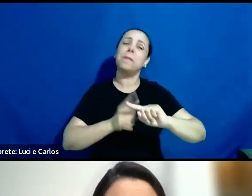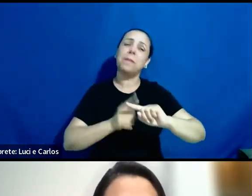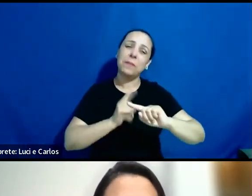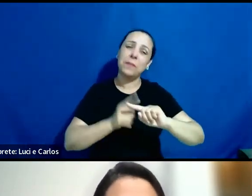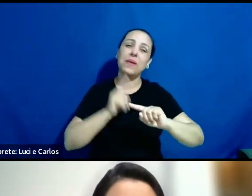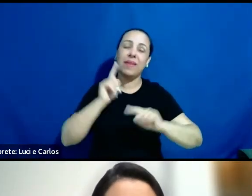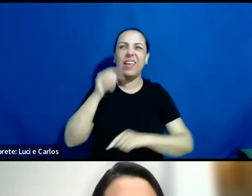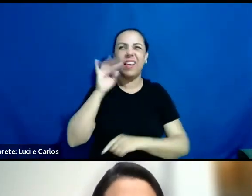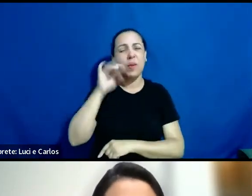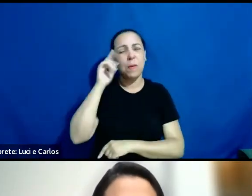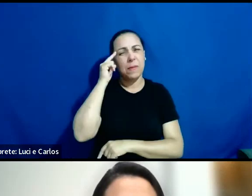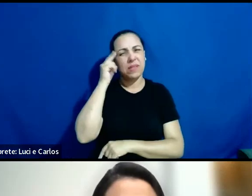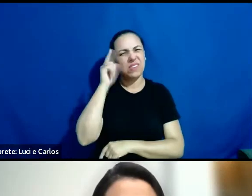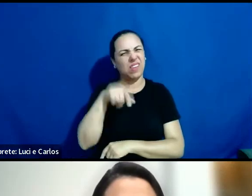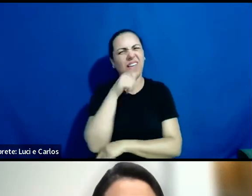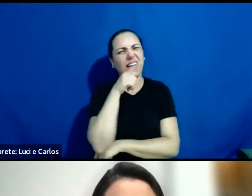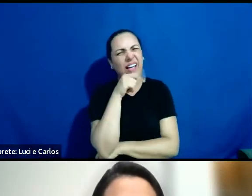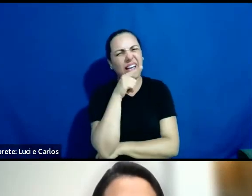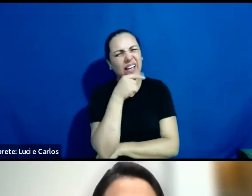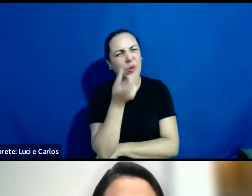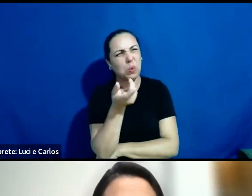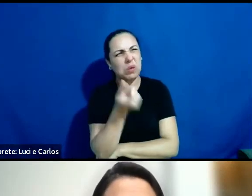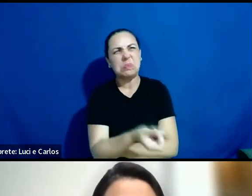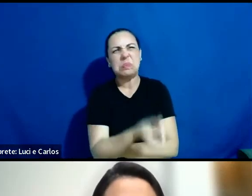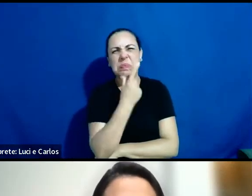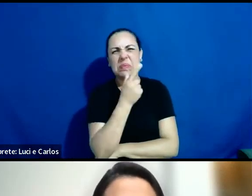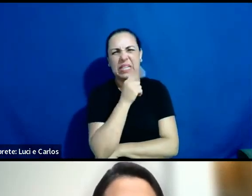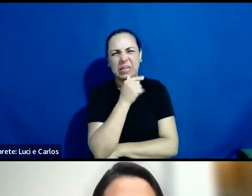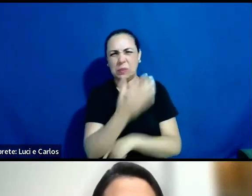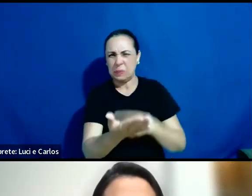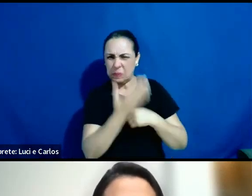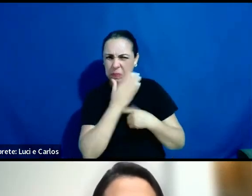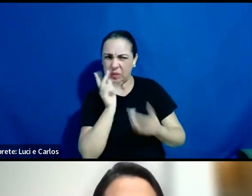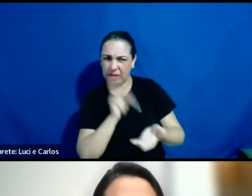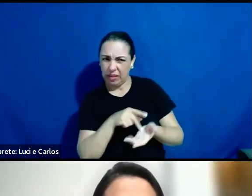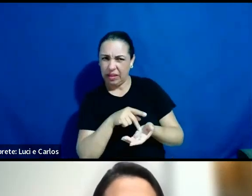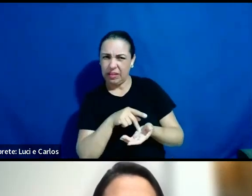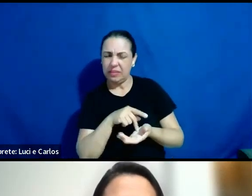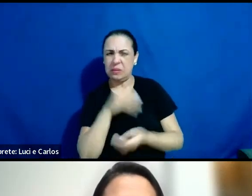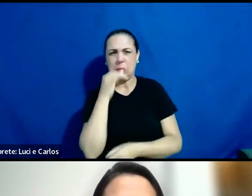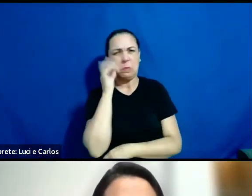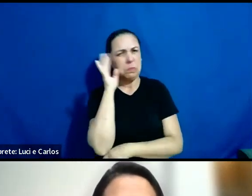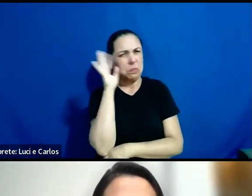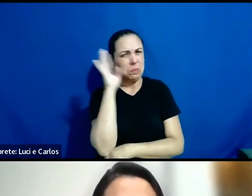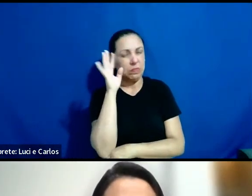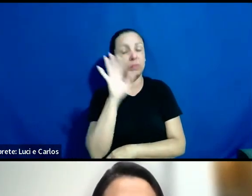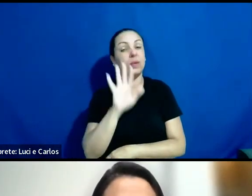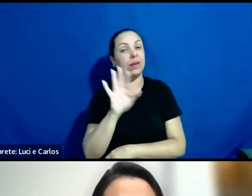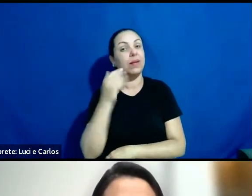uma água, né, a gente pode mudar tudo. Eu, em